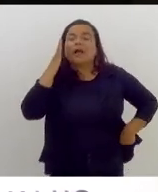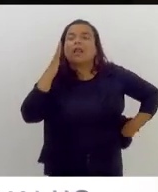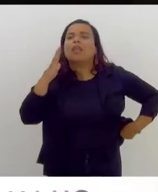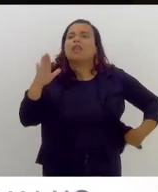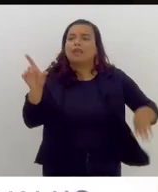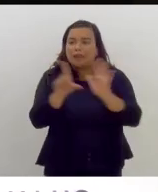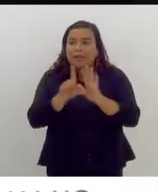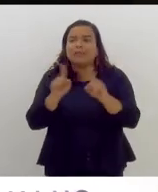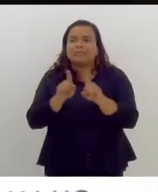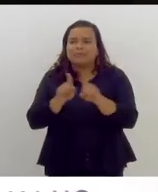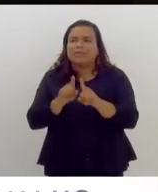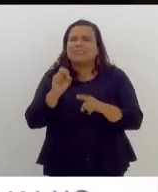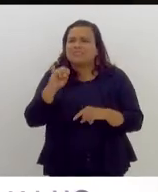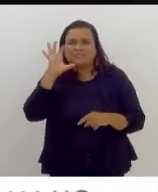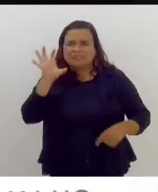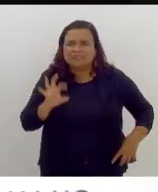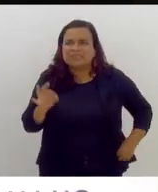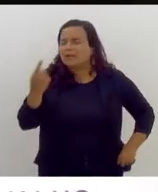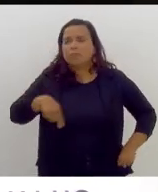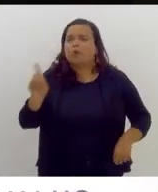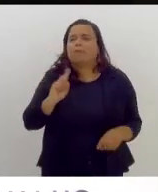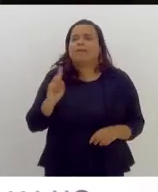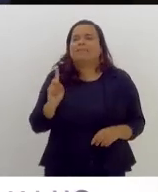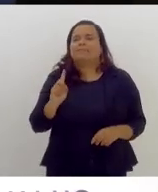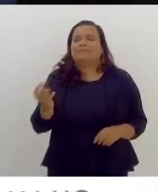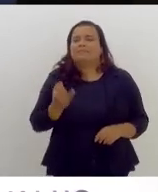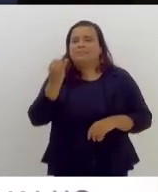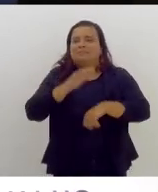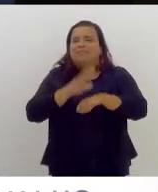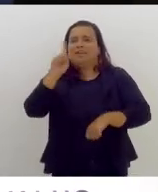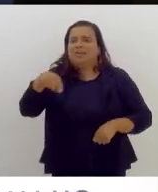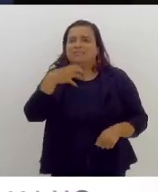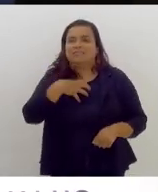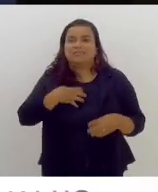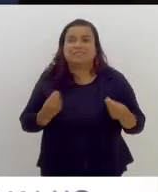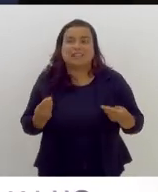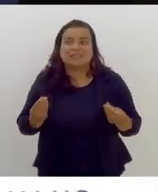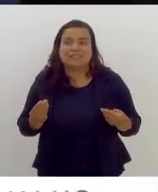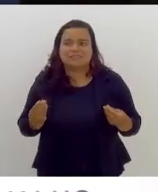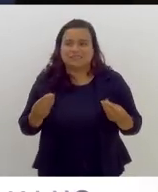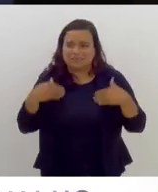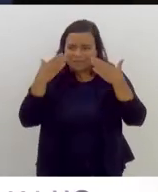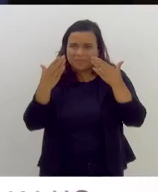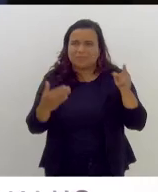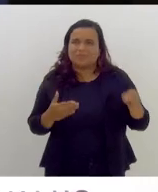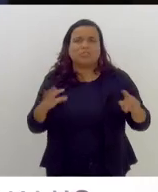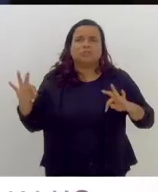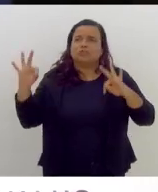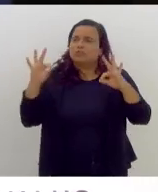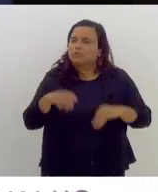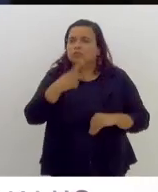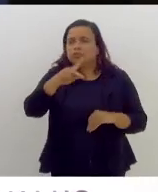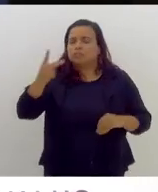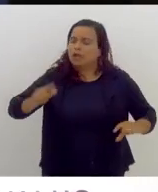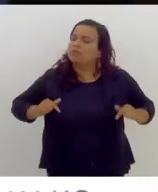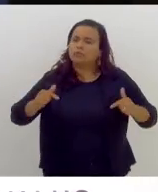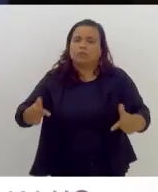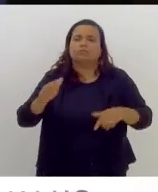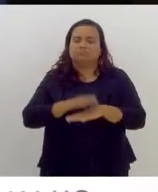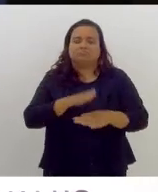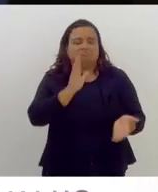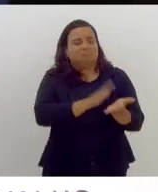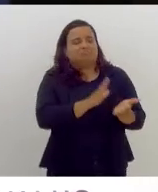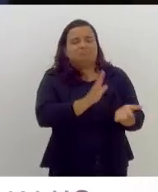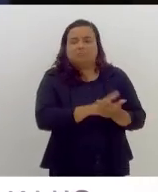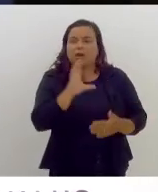não for possível, não faz falta, não é importante a sensibilidade. É o que o Adolfo Konder tem e demonstra isso em todas as suas atitudes.